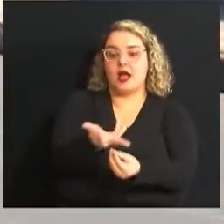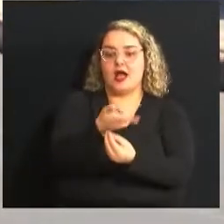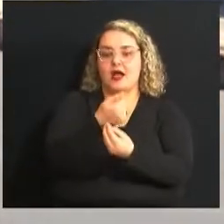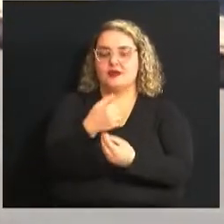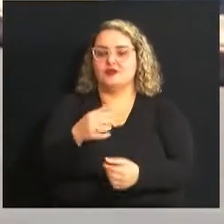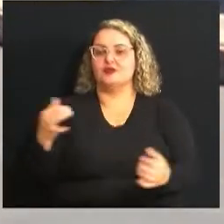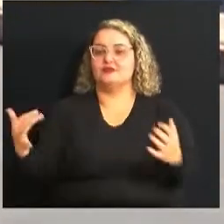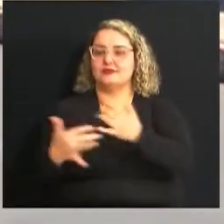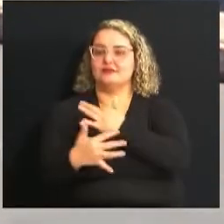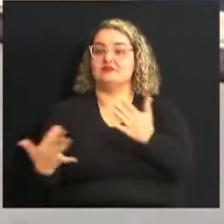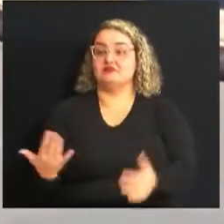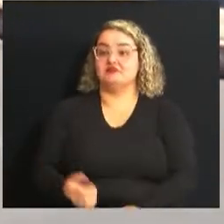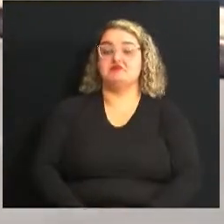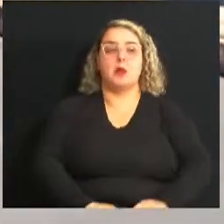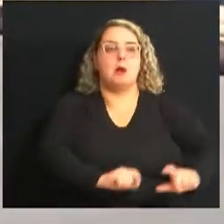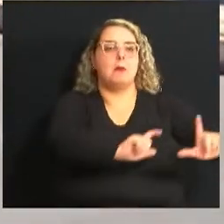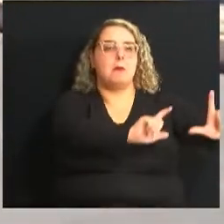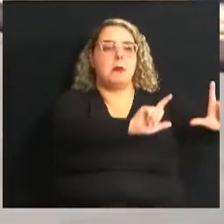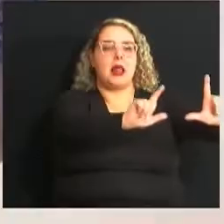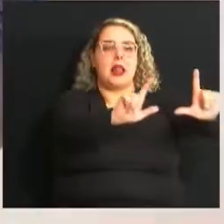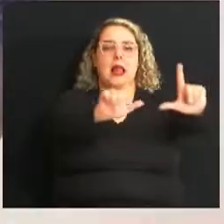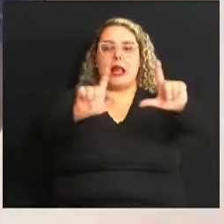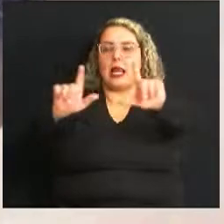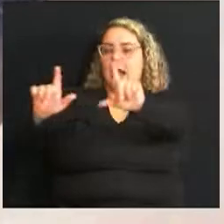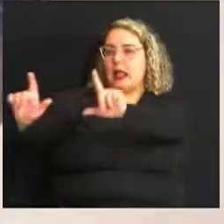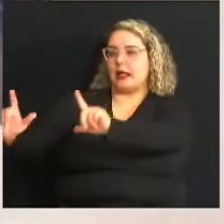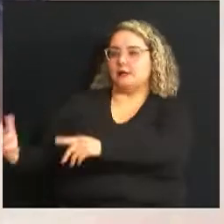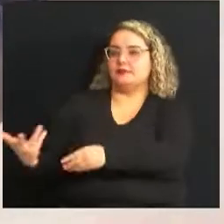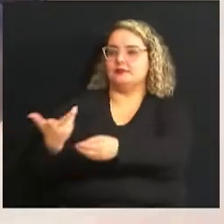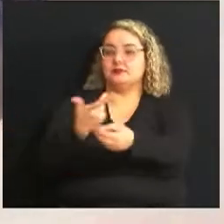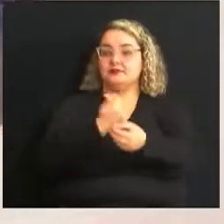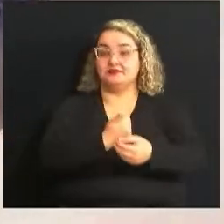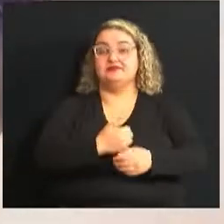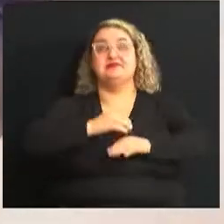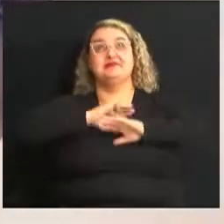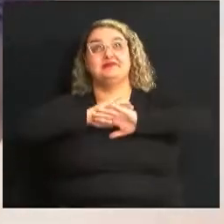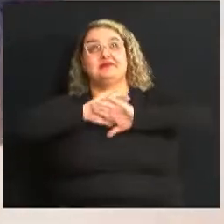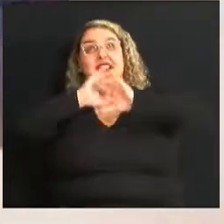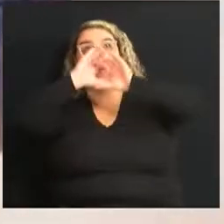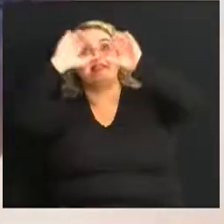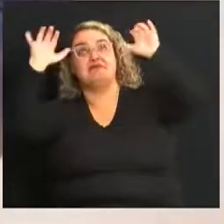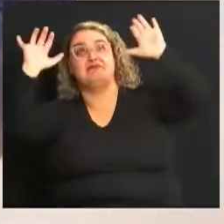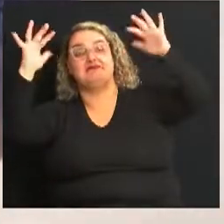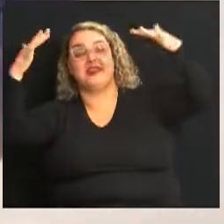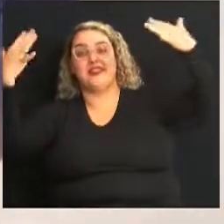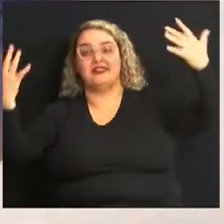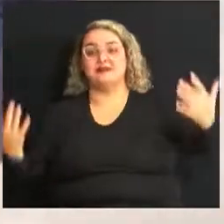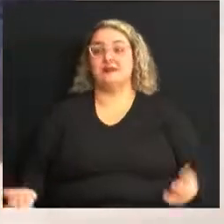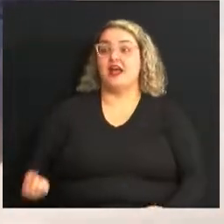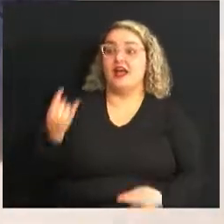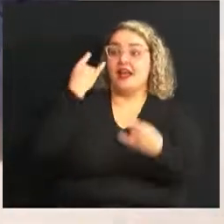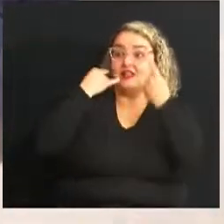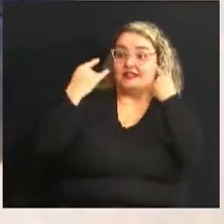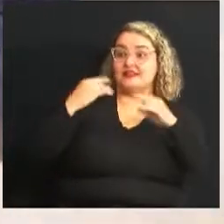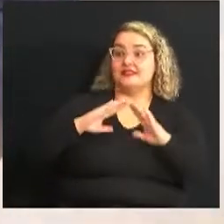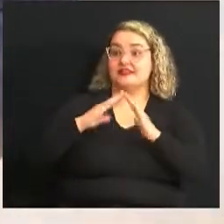uma grande galeria de arte a céu aberto. Bom, e olha só, a ação visa trazer escolas aqui da região para conhecer os